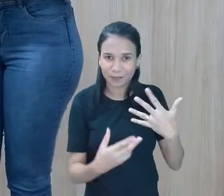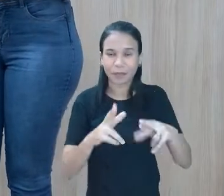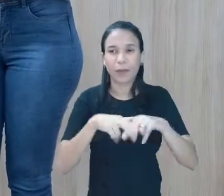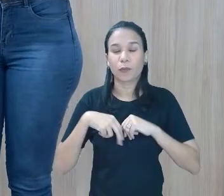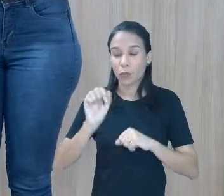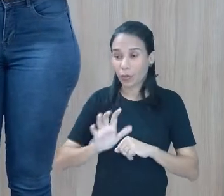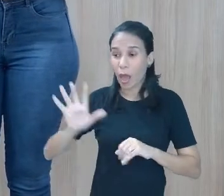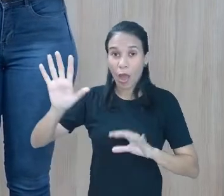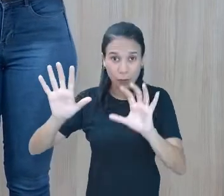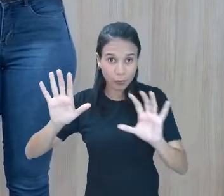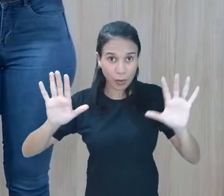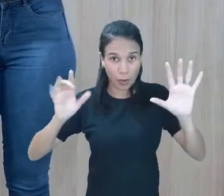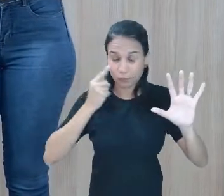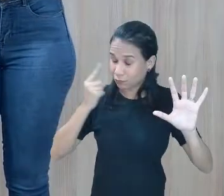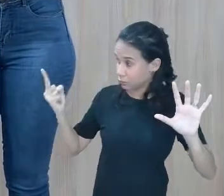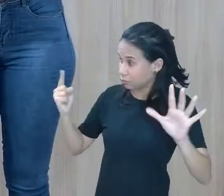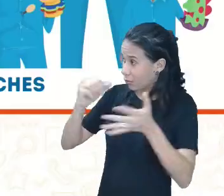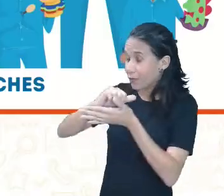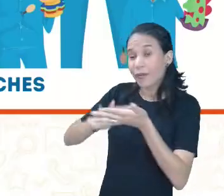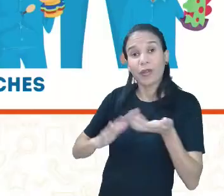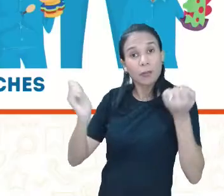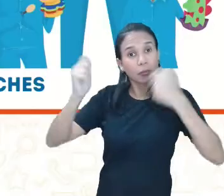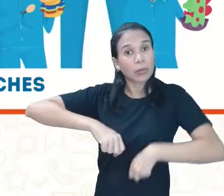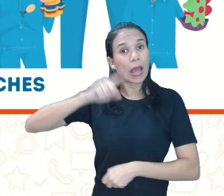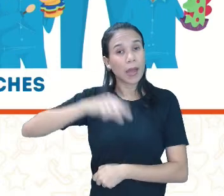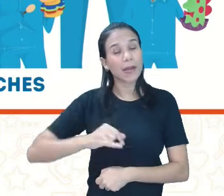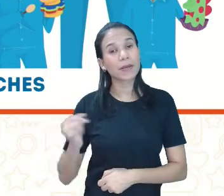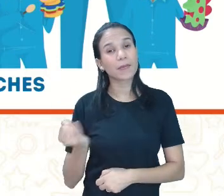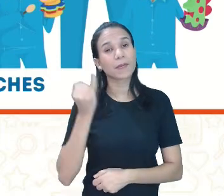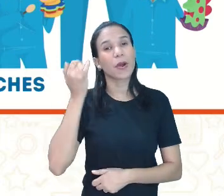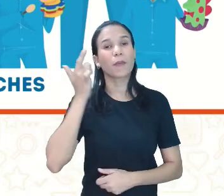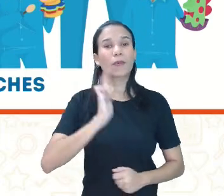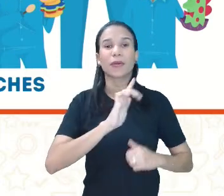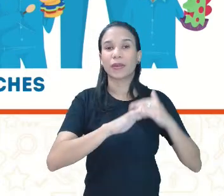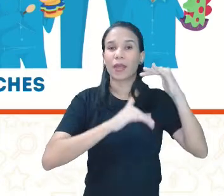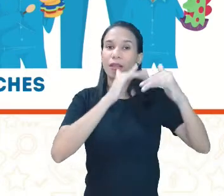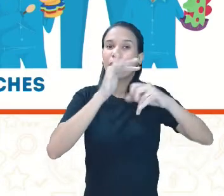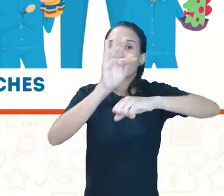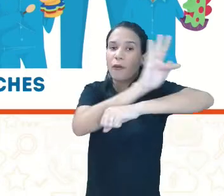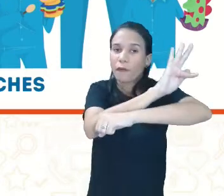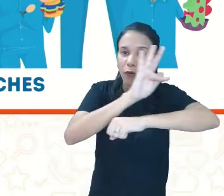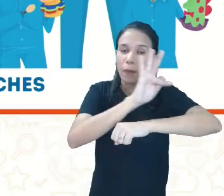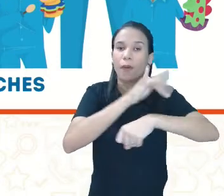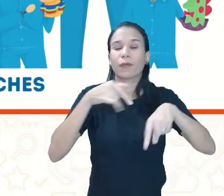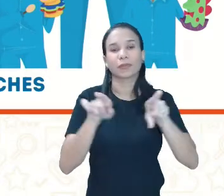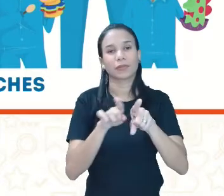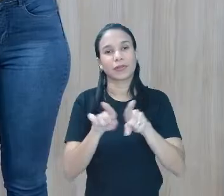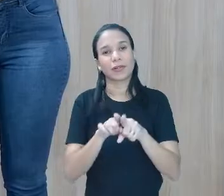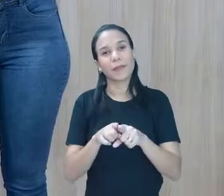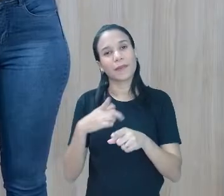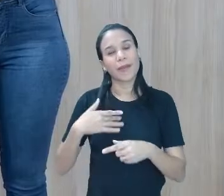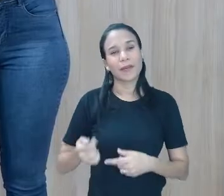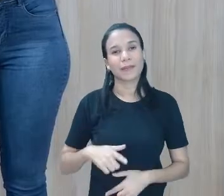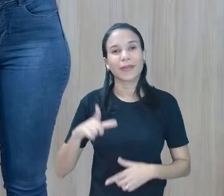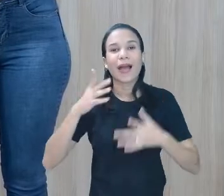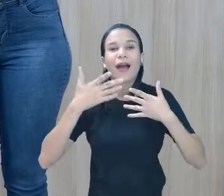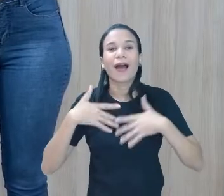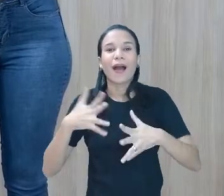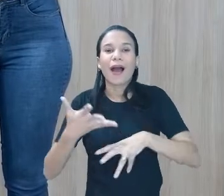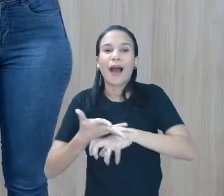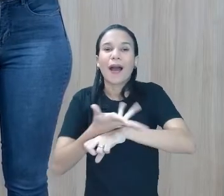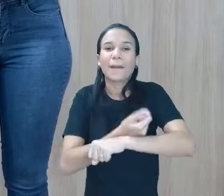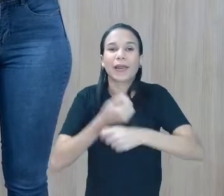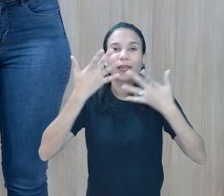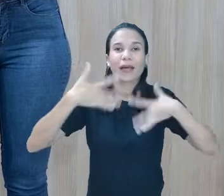duas possibilidades de atividades, elas são importantes para o desenvolvimento formal, assim como para a aquisição de